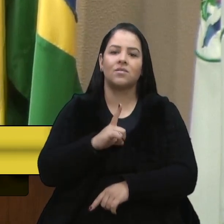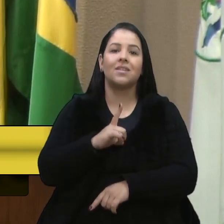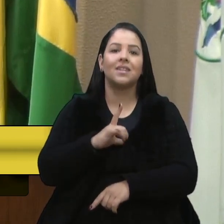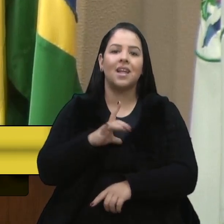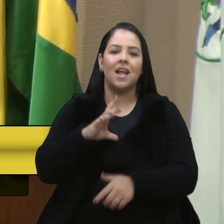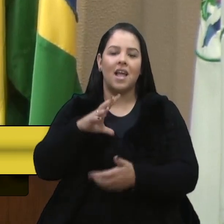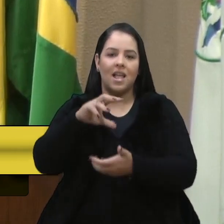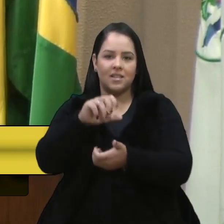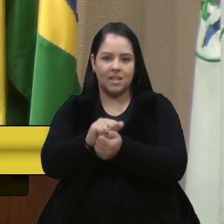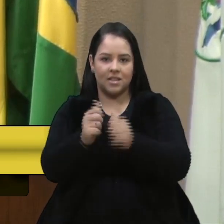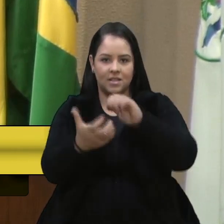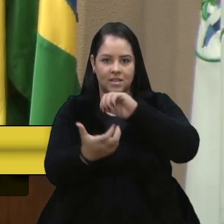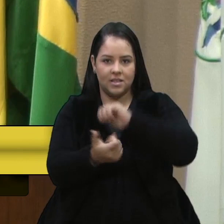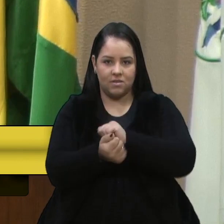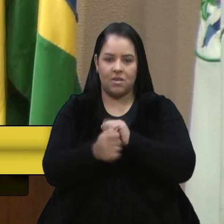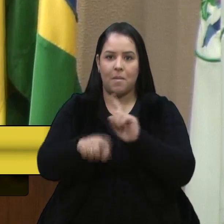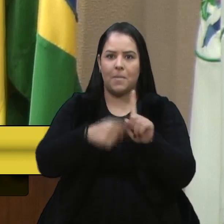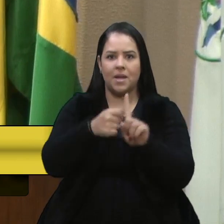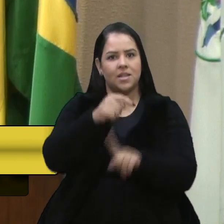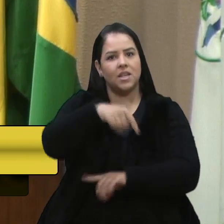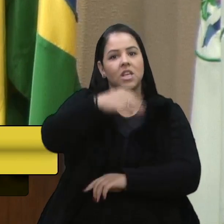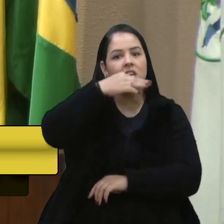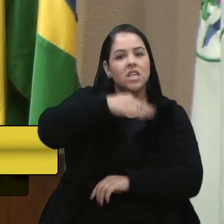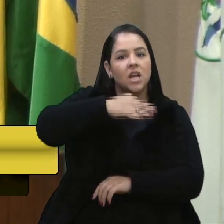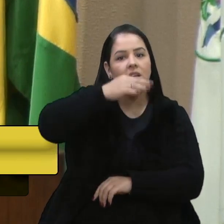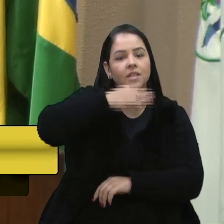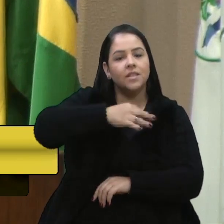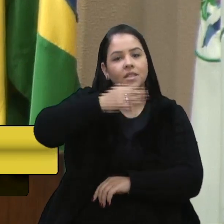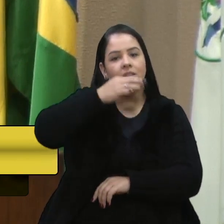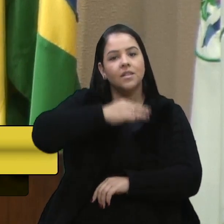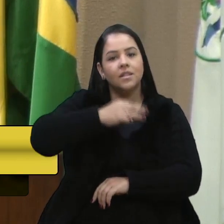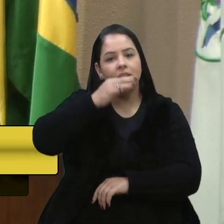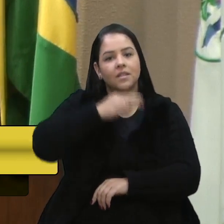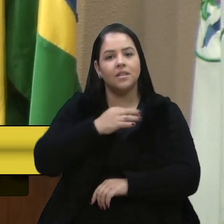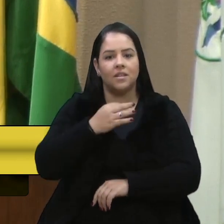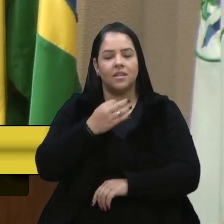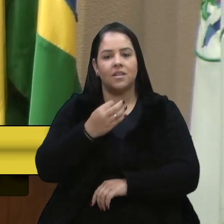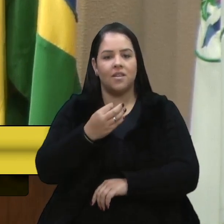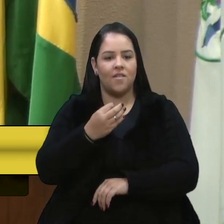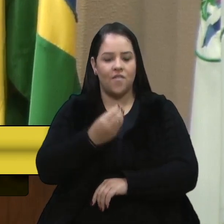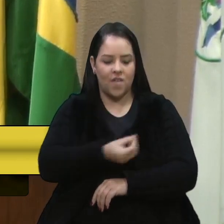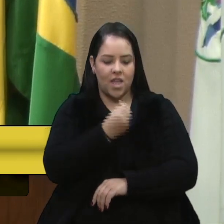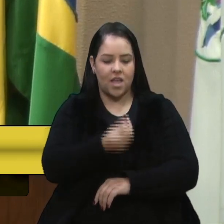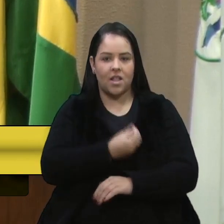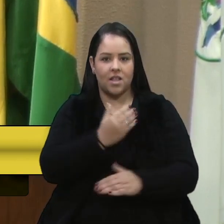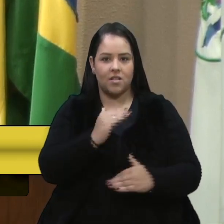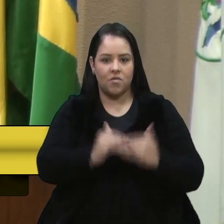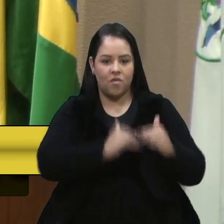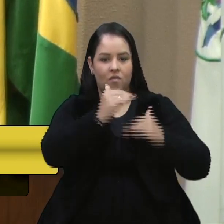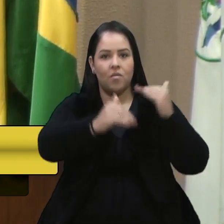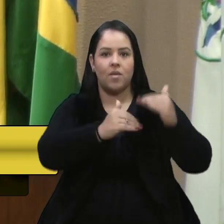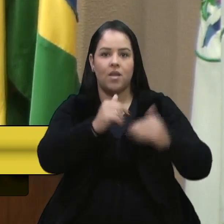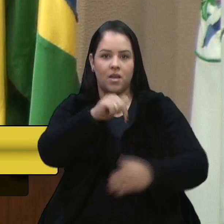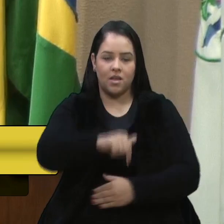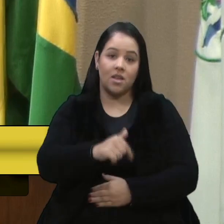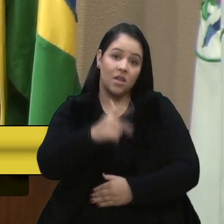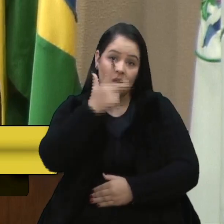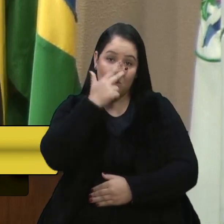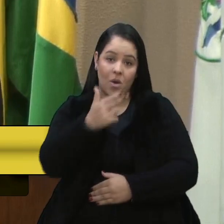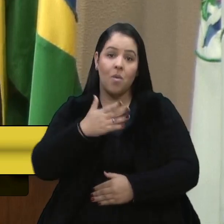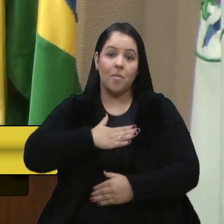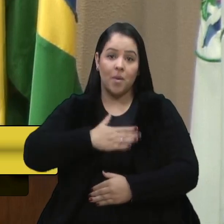da cidade de Caxias do Sul, né? Nascida, crescida aqui, que é o caso do meu pai, por exemplo,